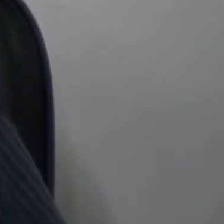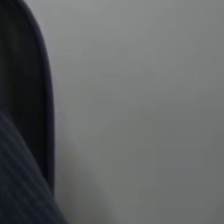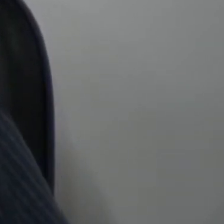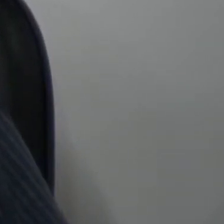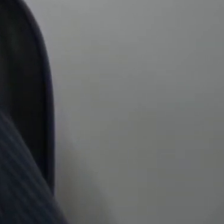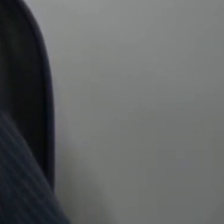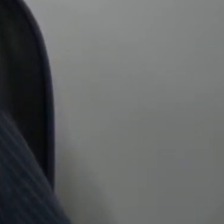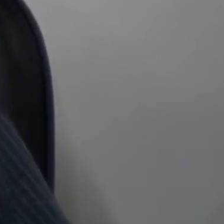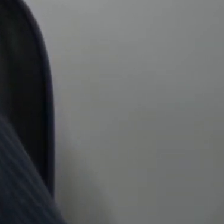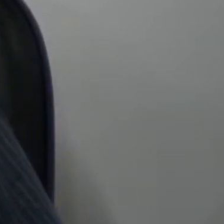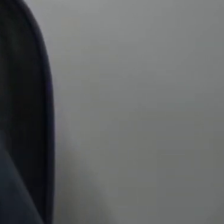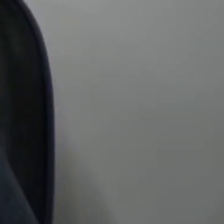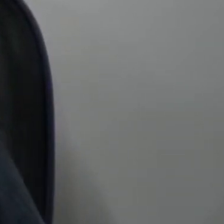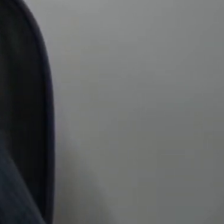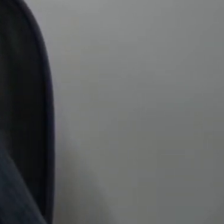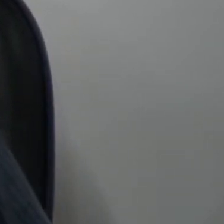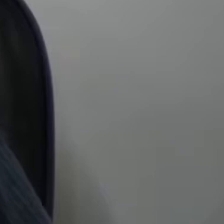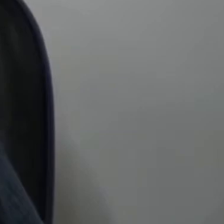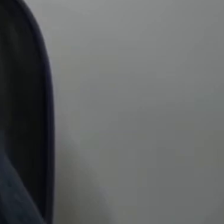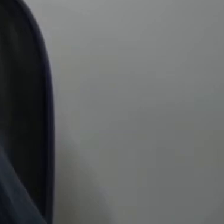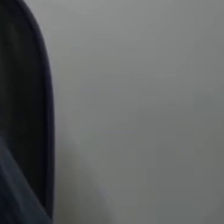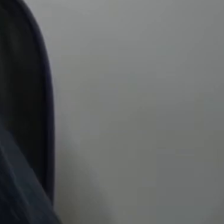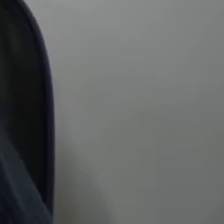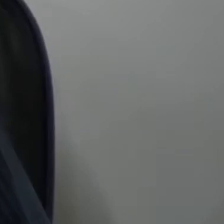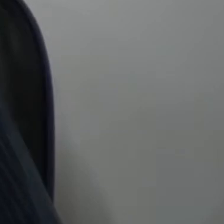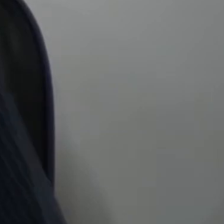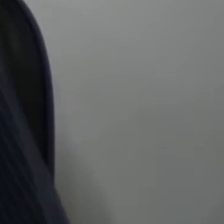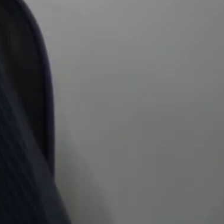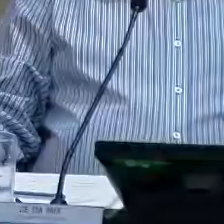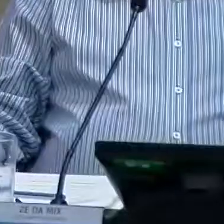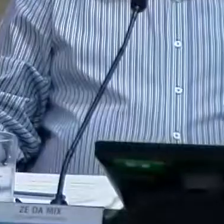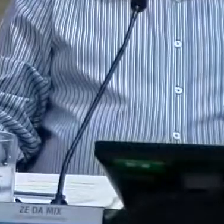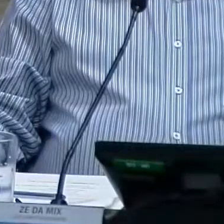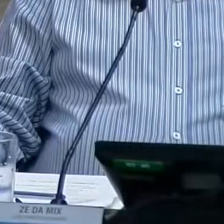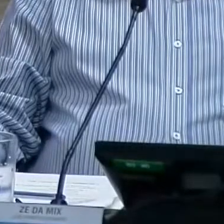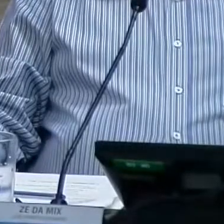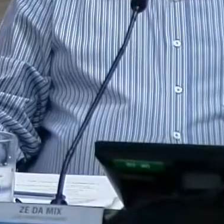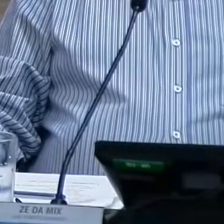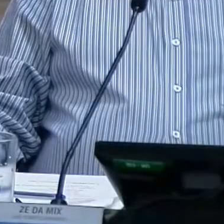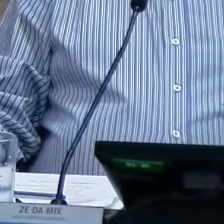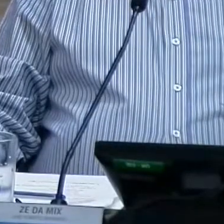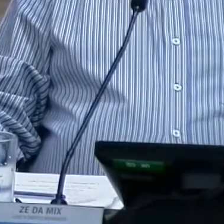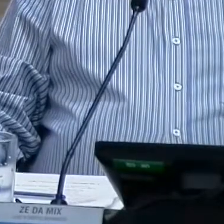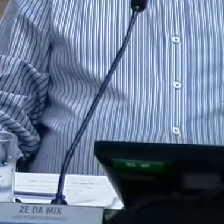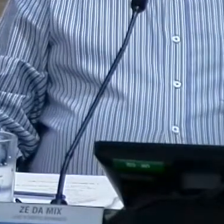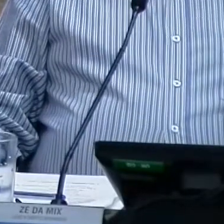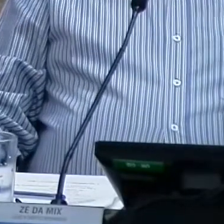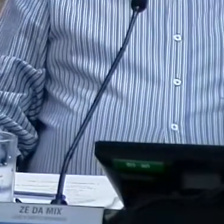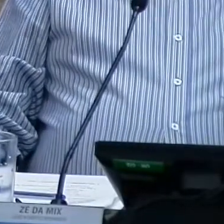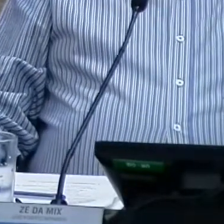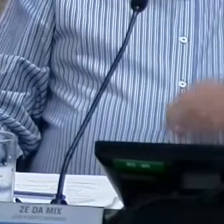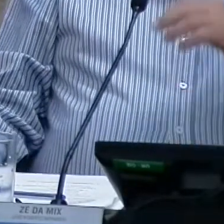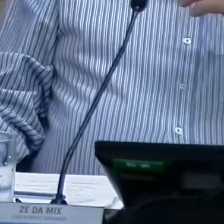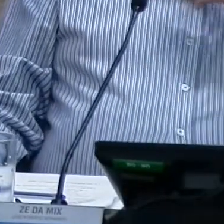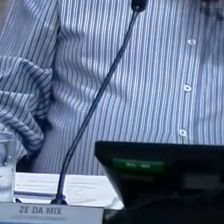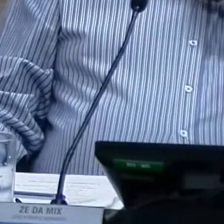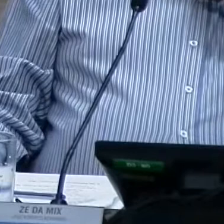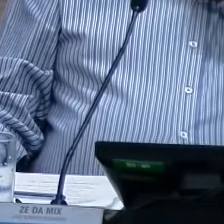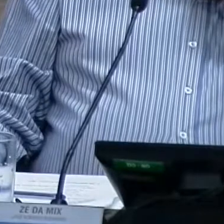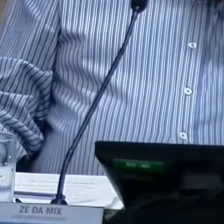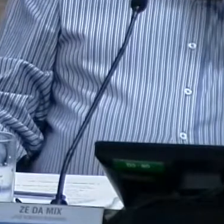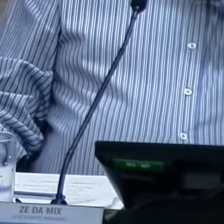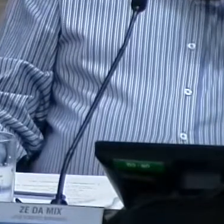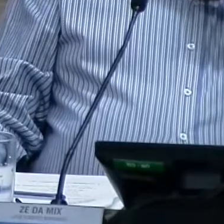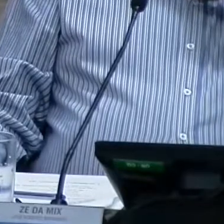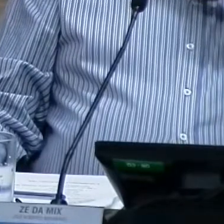que, assim, justamente, nós somos uma cidade, não mais uma cidade pequena, né? Nós somos uma cidade já com 300 mil habitantes,